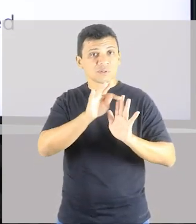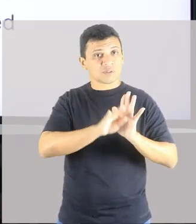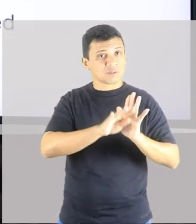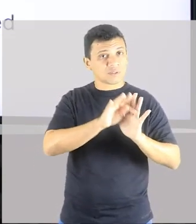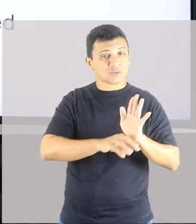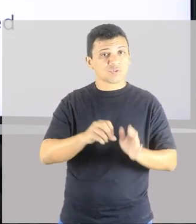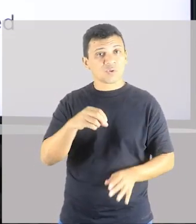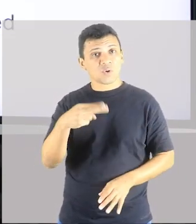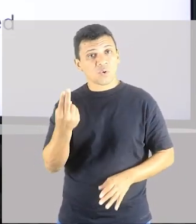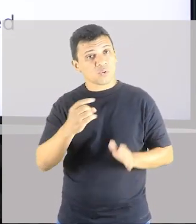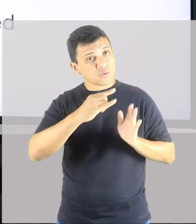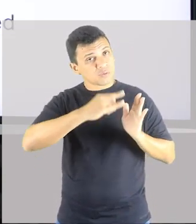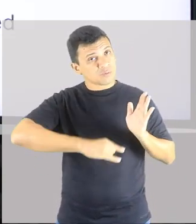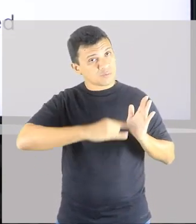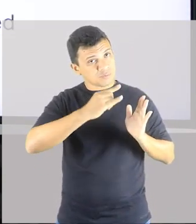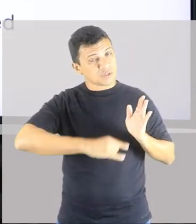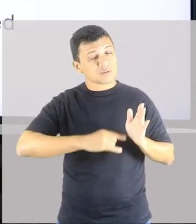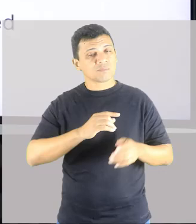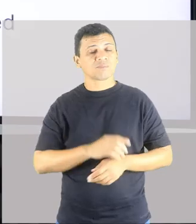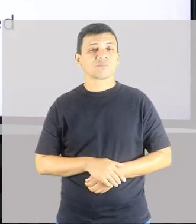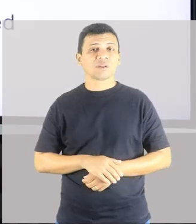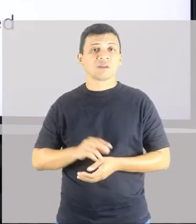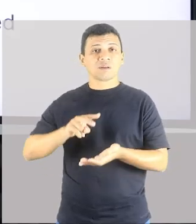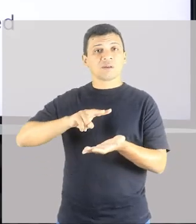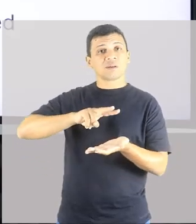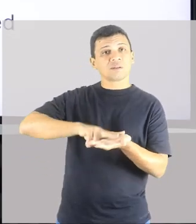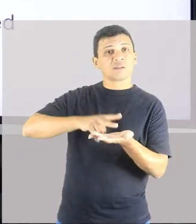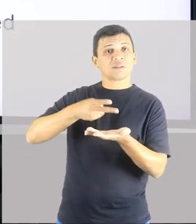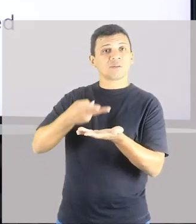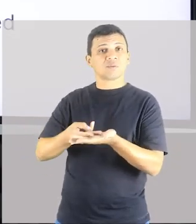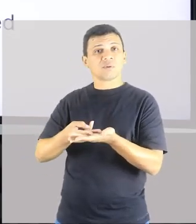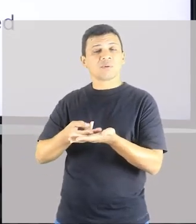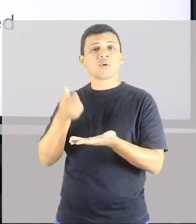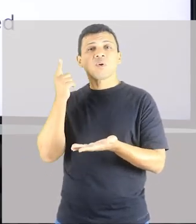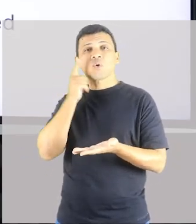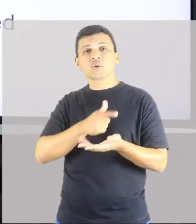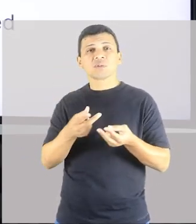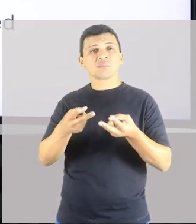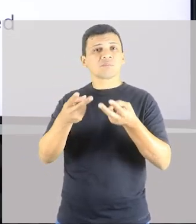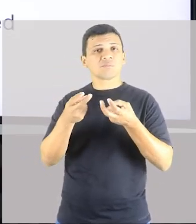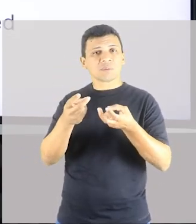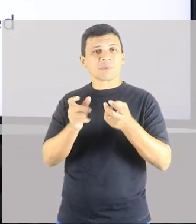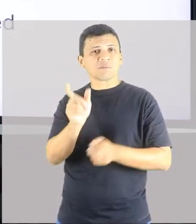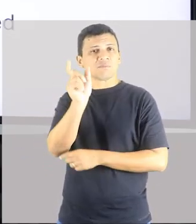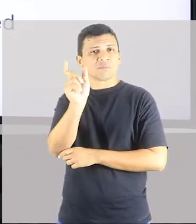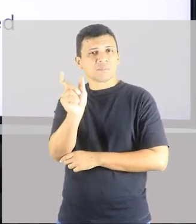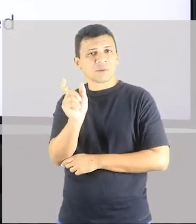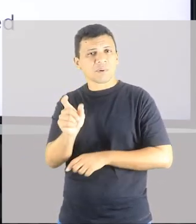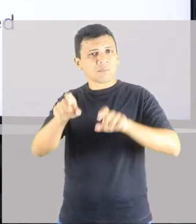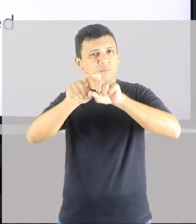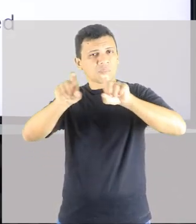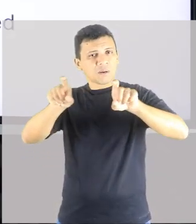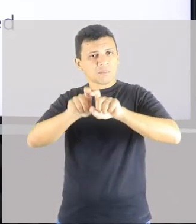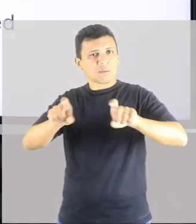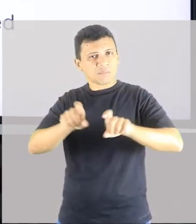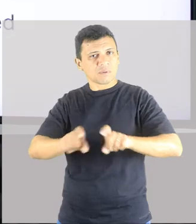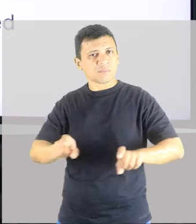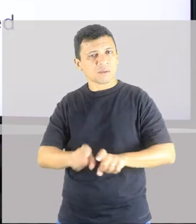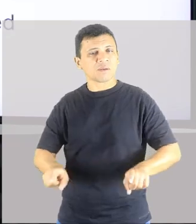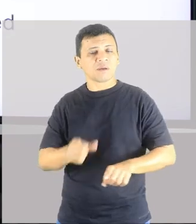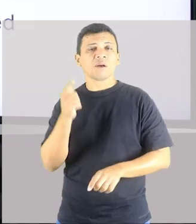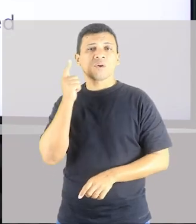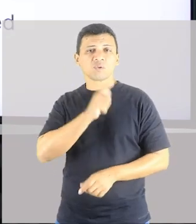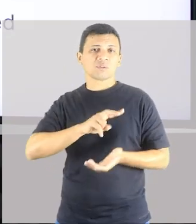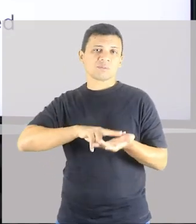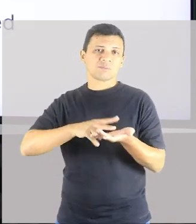ou documentos. Então, o tradutor ele consegue capturar um coletivo maior de palavras para poder trazer